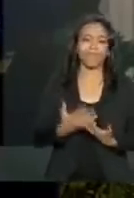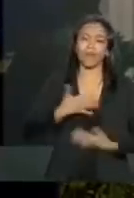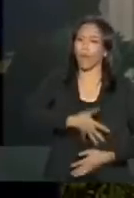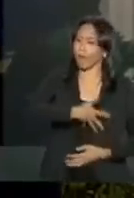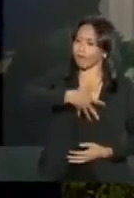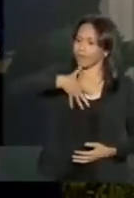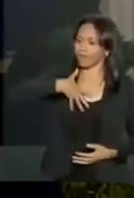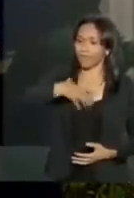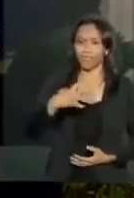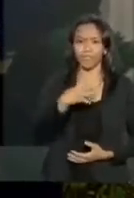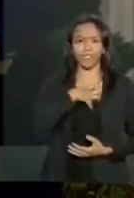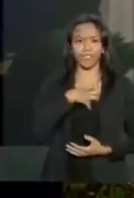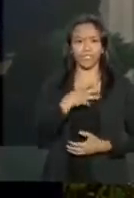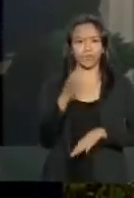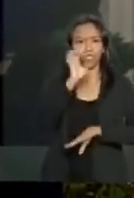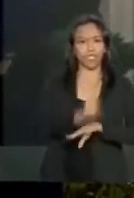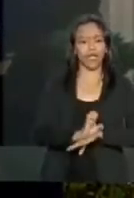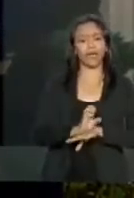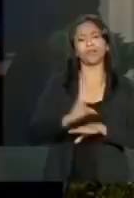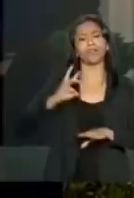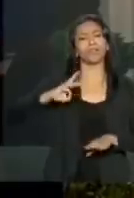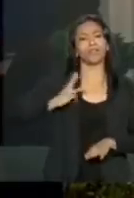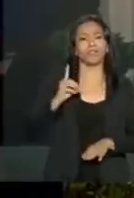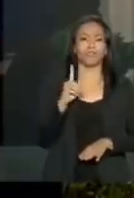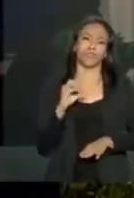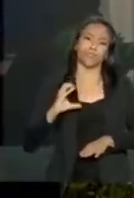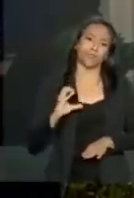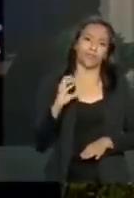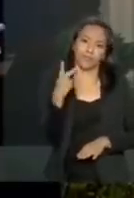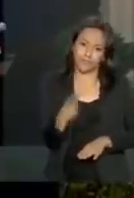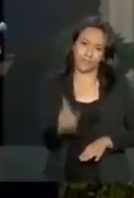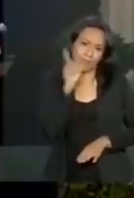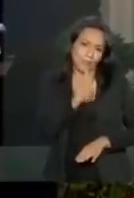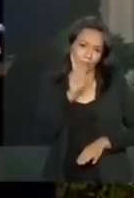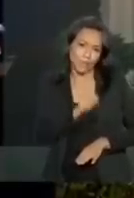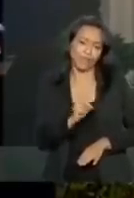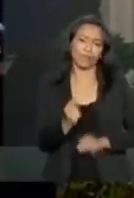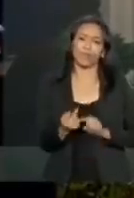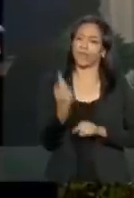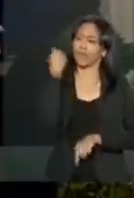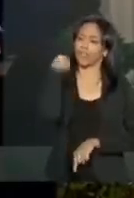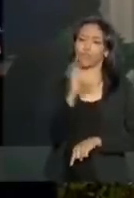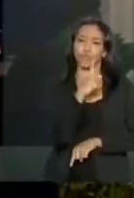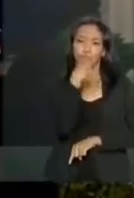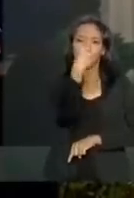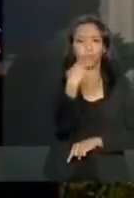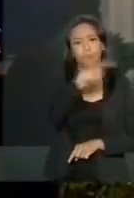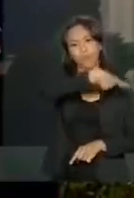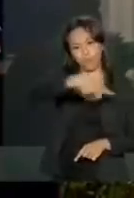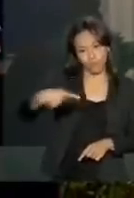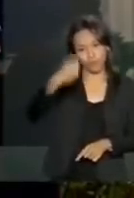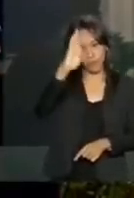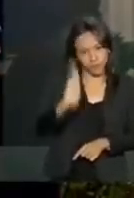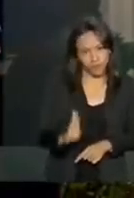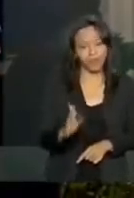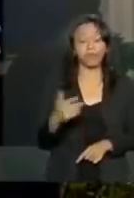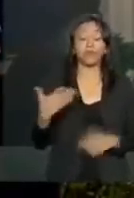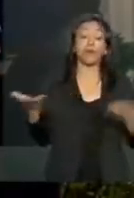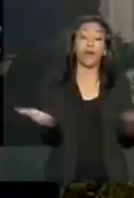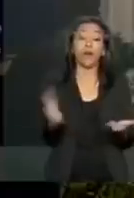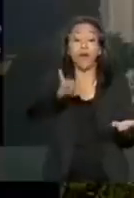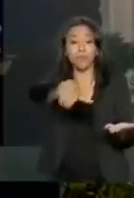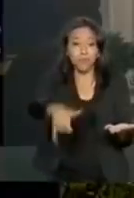Washington, em minha primeira visita bilateral desde que fui eleito presidente do Brasil.